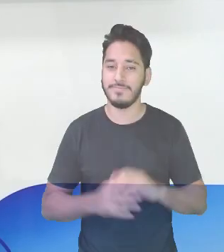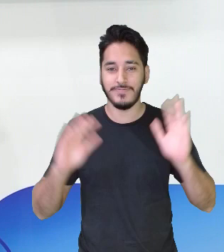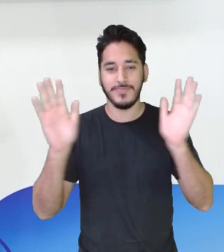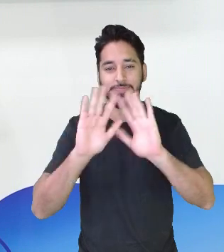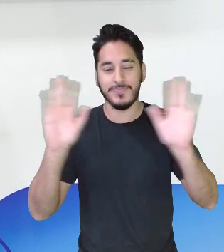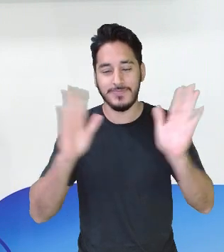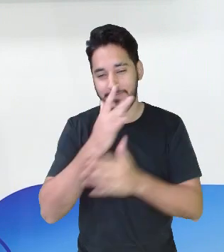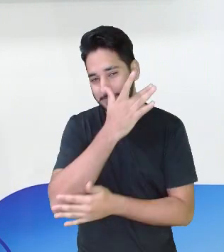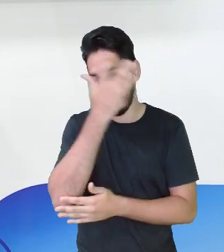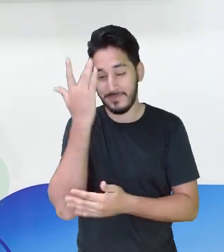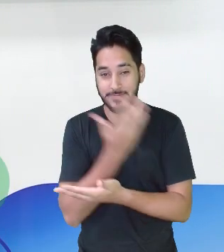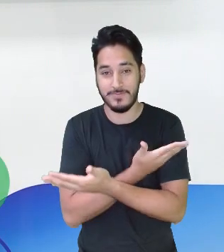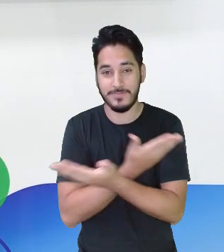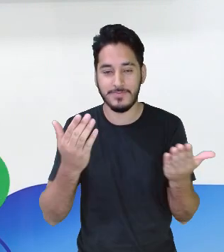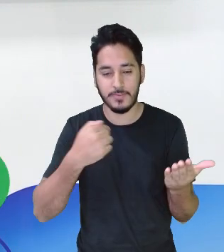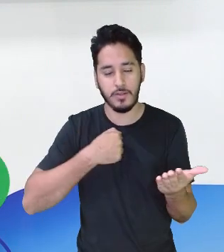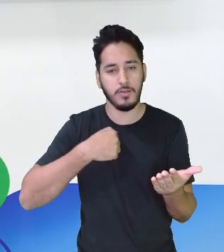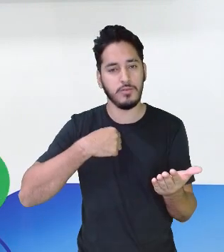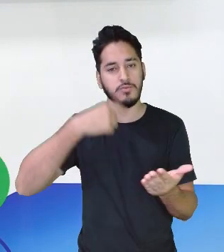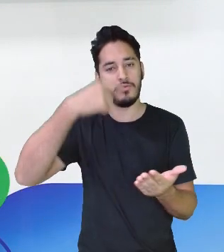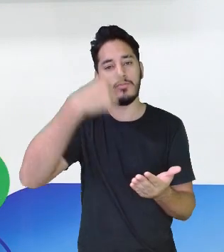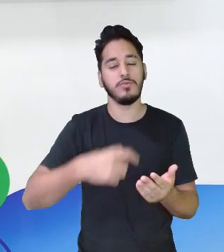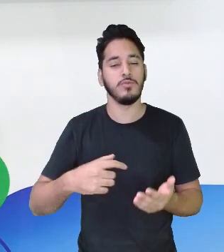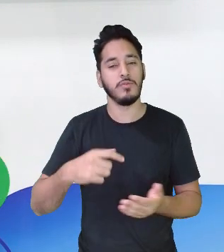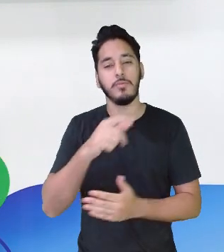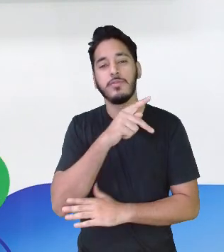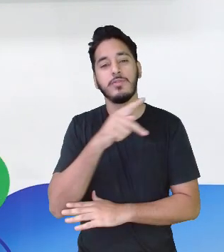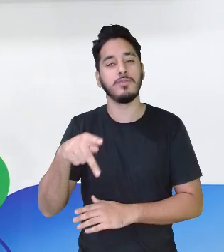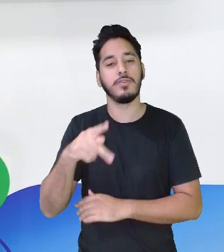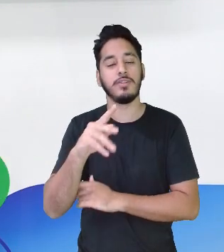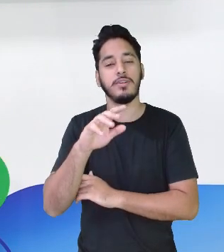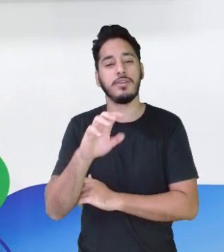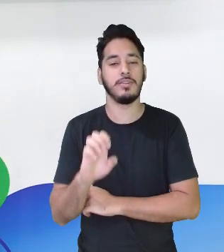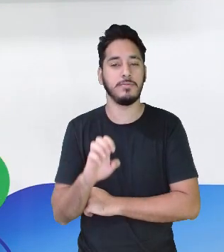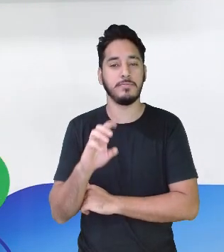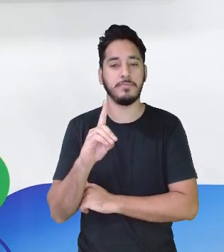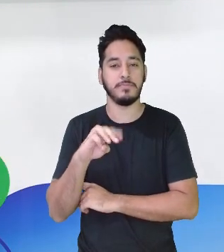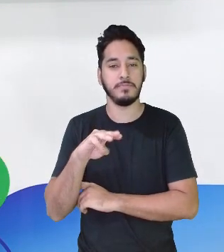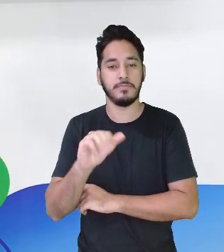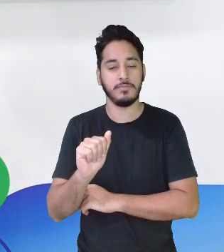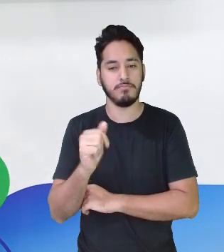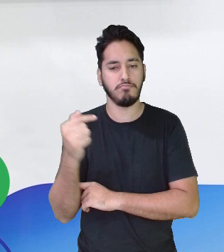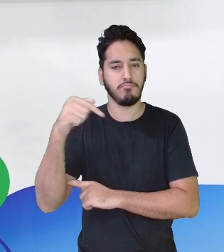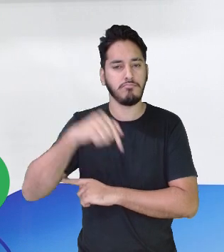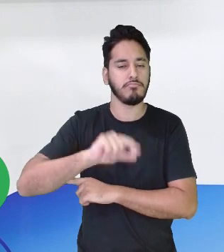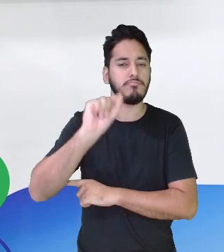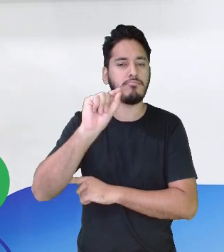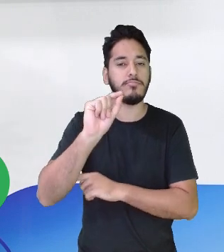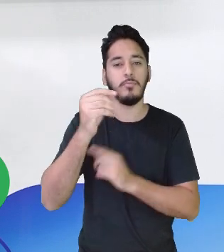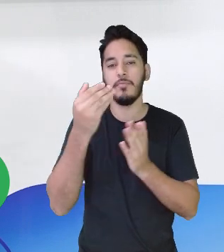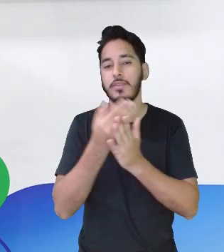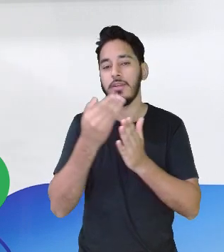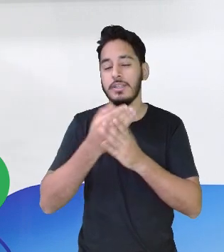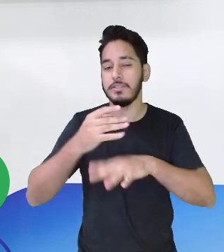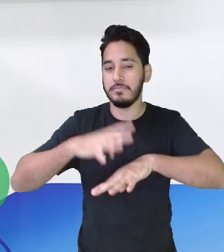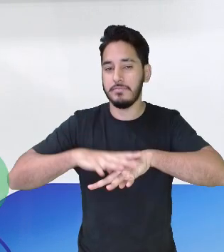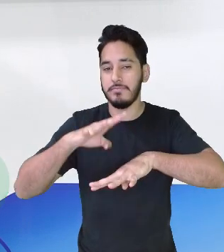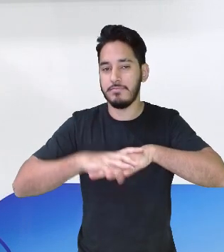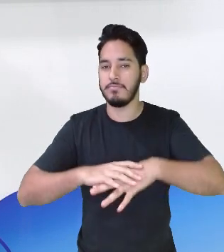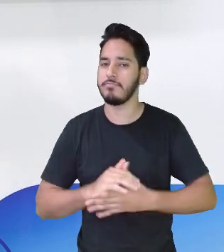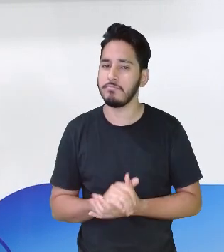Olá, pessoal! Eu sou a professora Kedma Santos e estou aqui para mais uma aula de